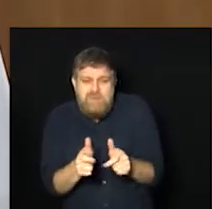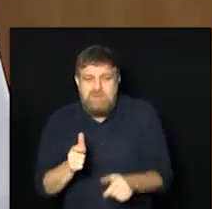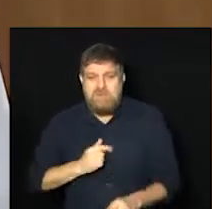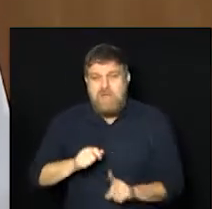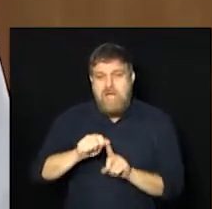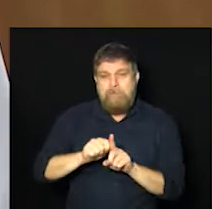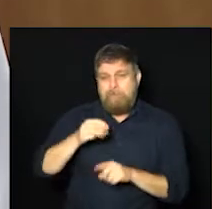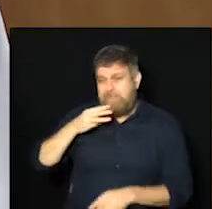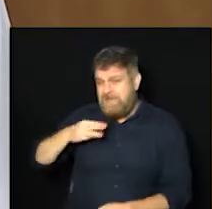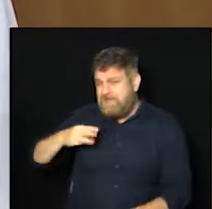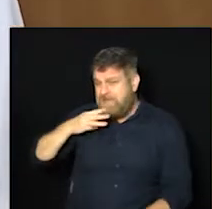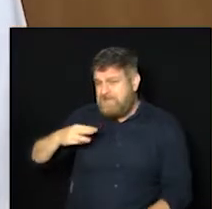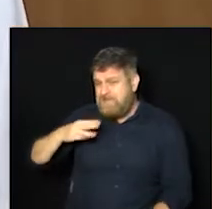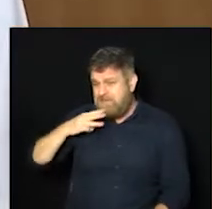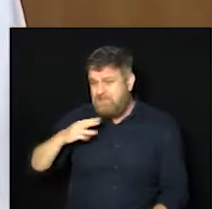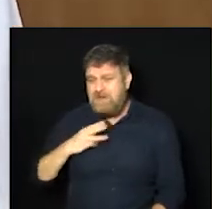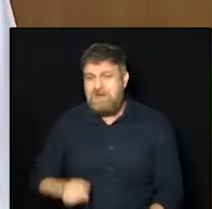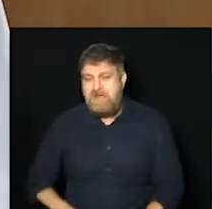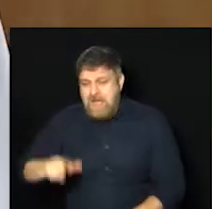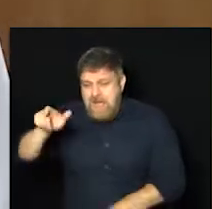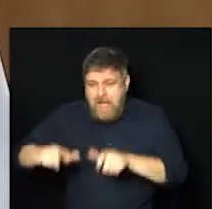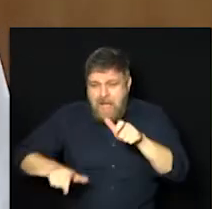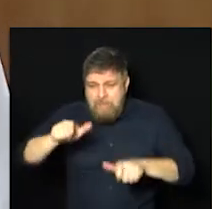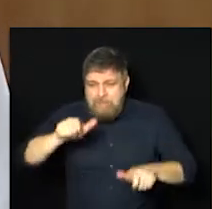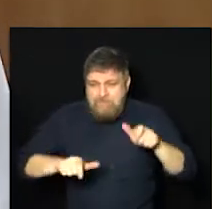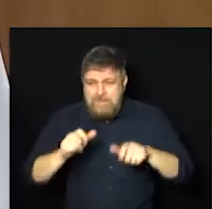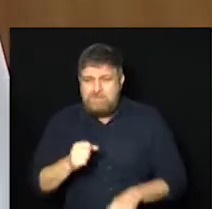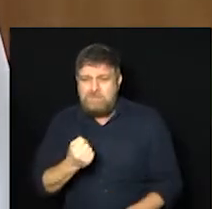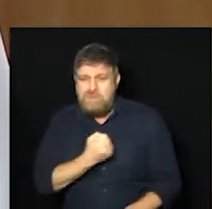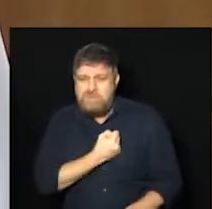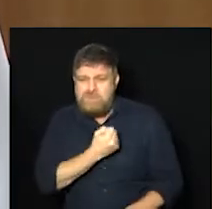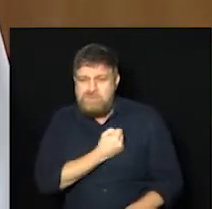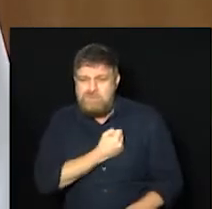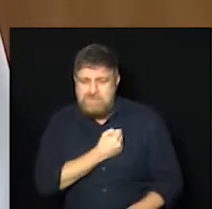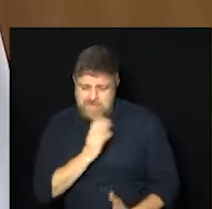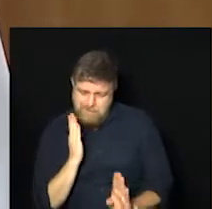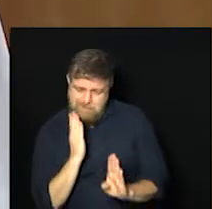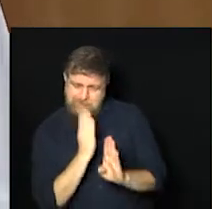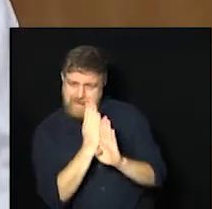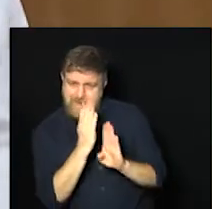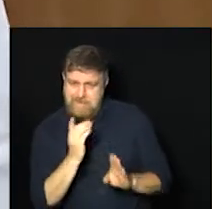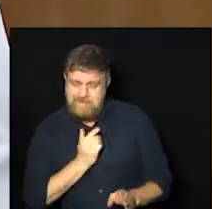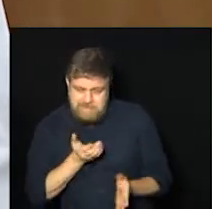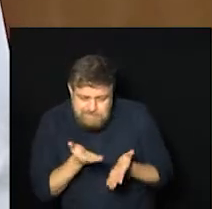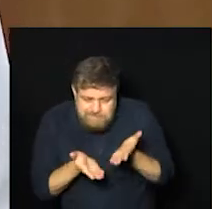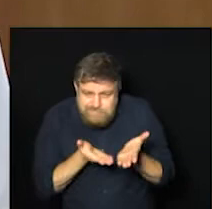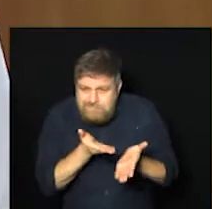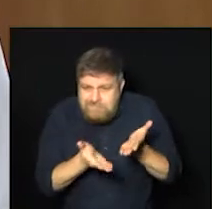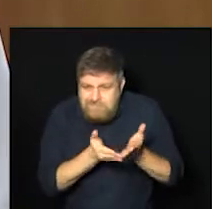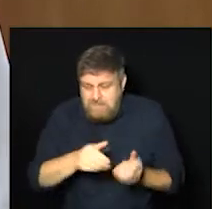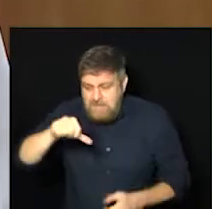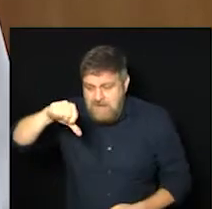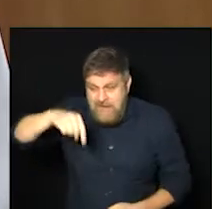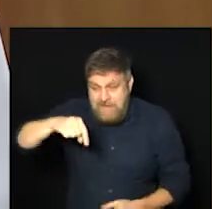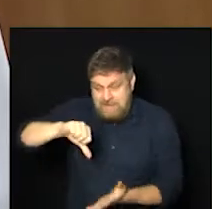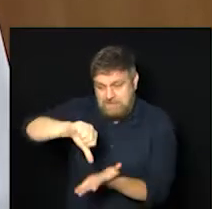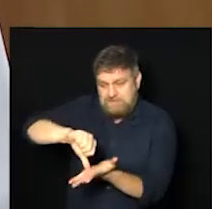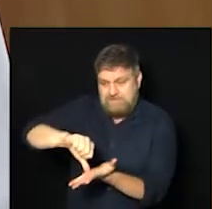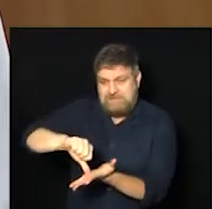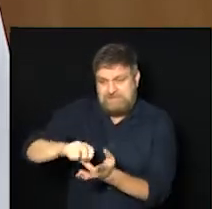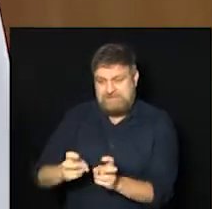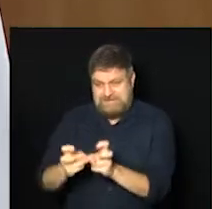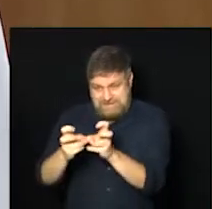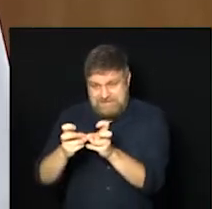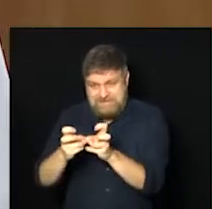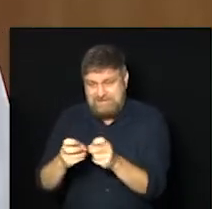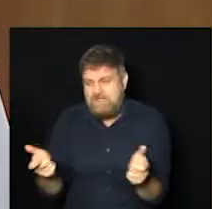março, o número de pacientes biopsiados e que são tratados aqui no nosso centro